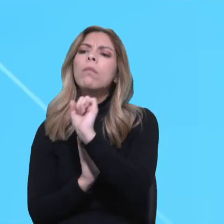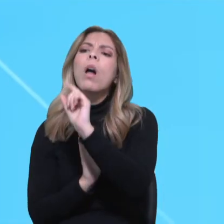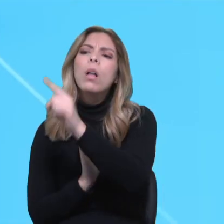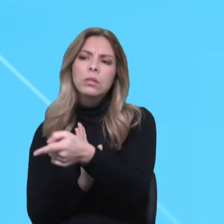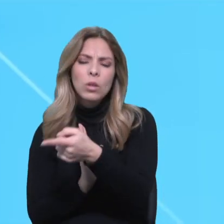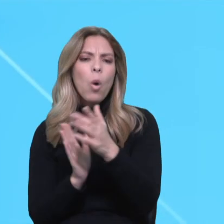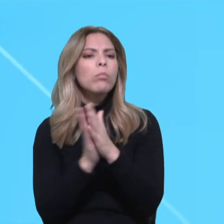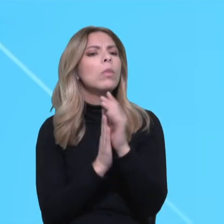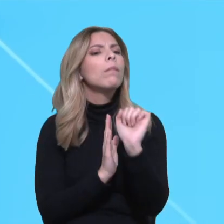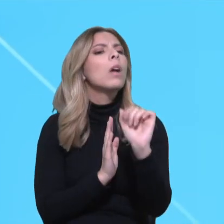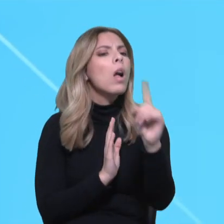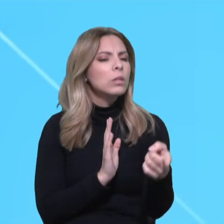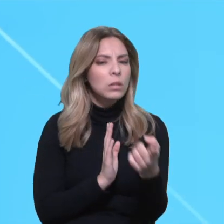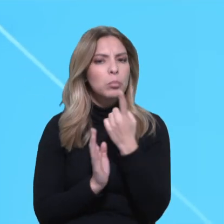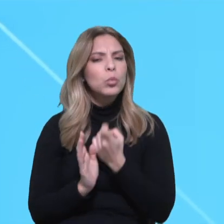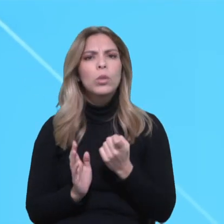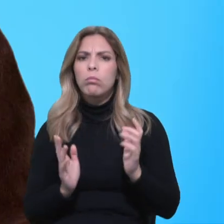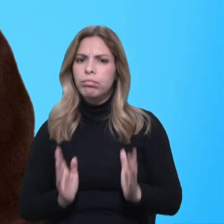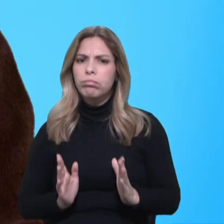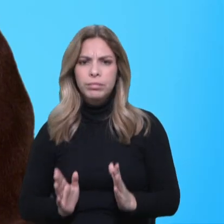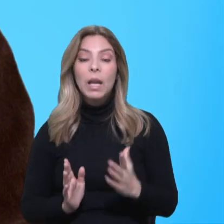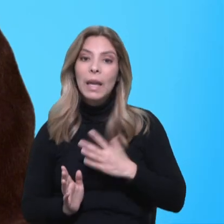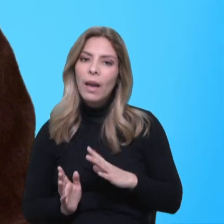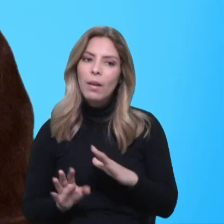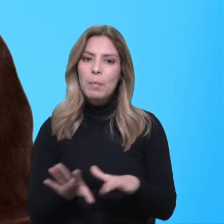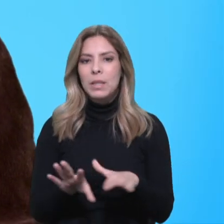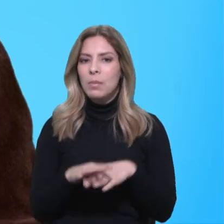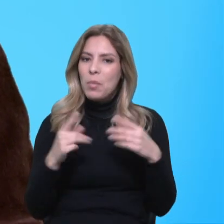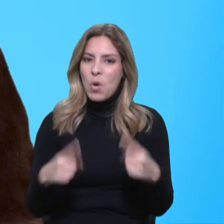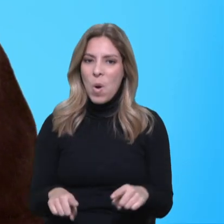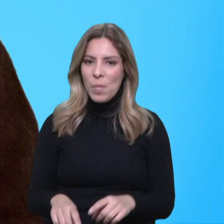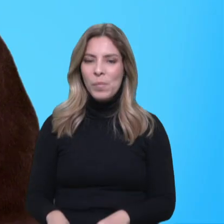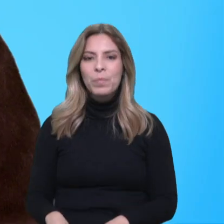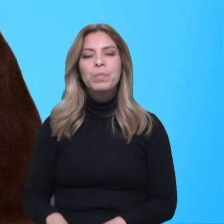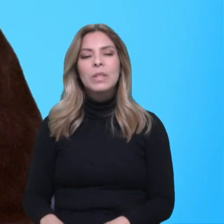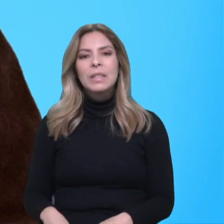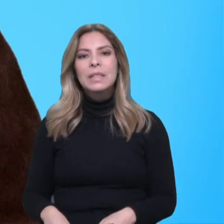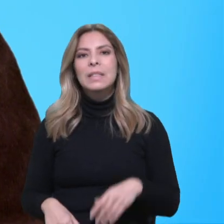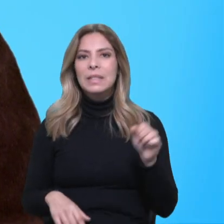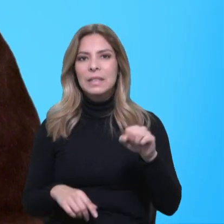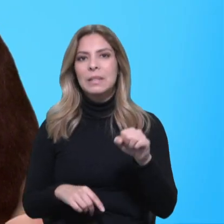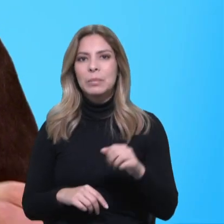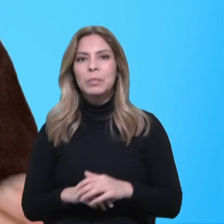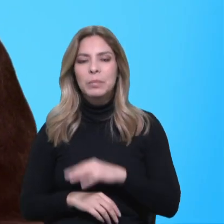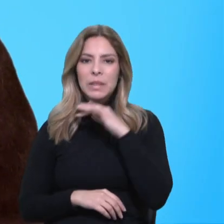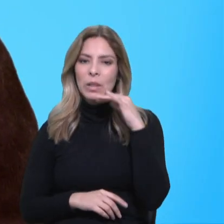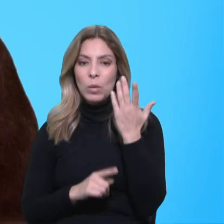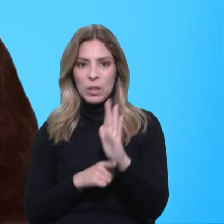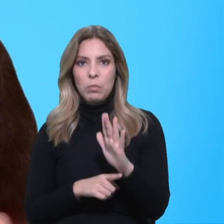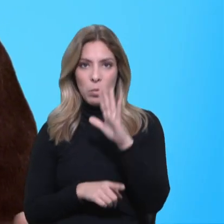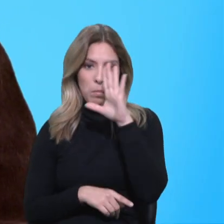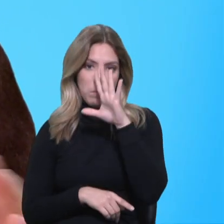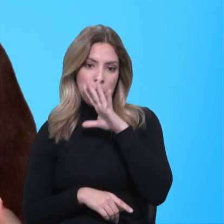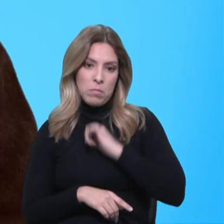de facto, querem participar no encontro? Sim, eu vou dar um exemplo concreto. O meu filho mais